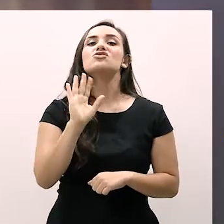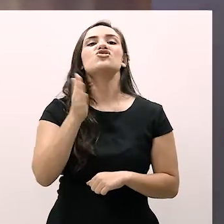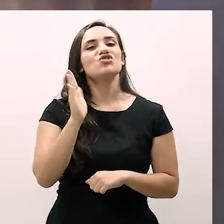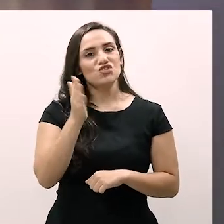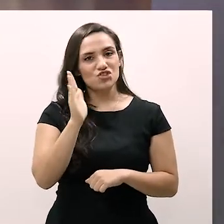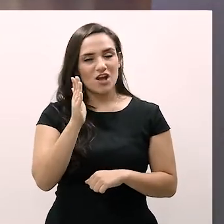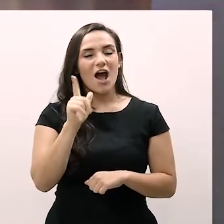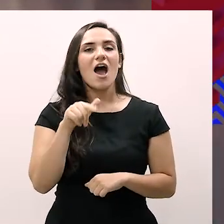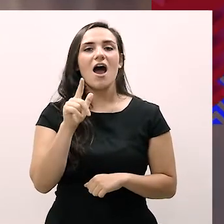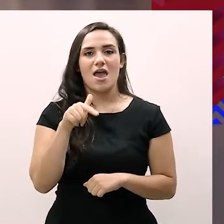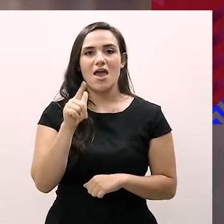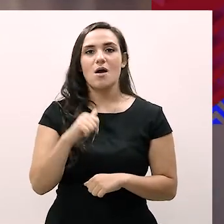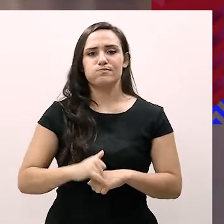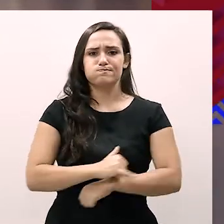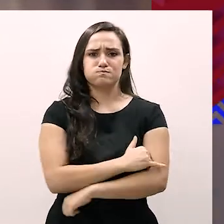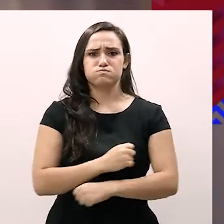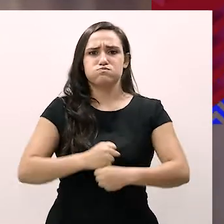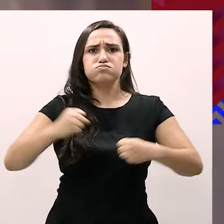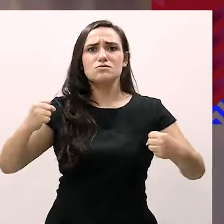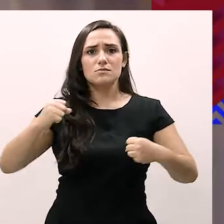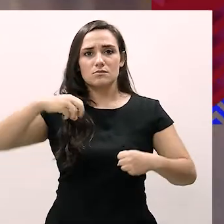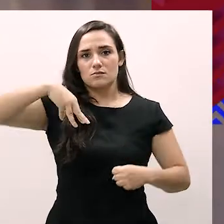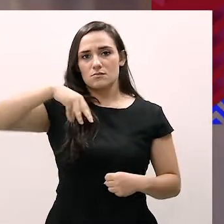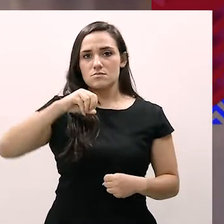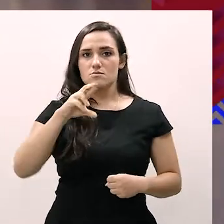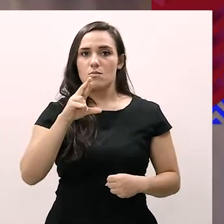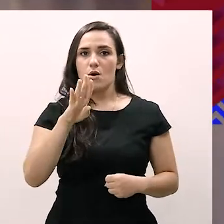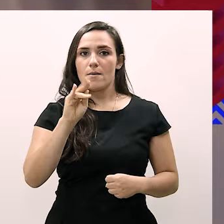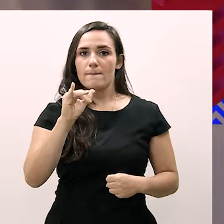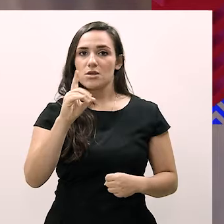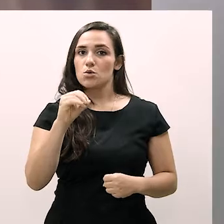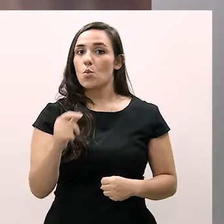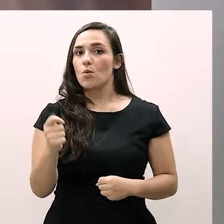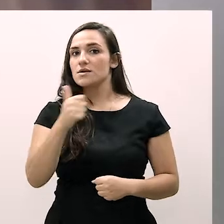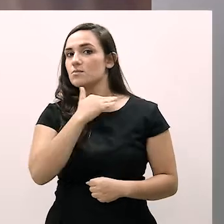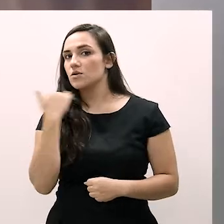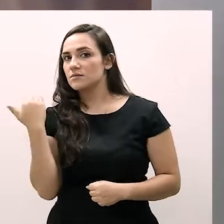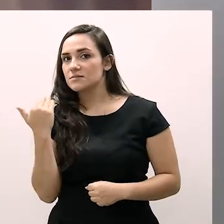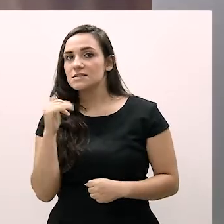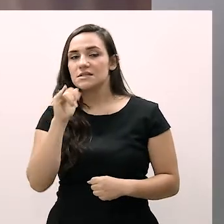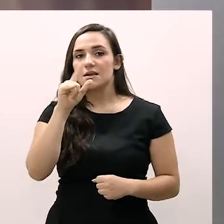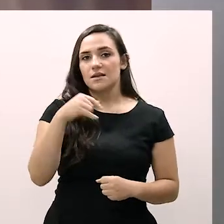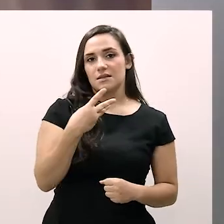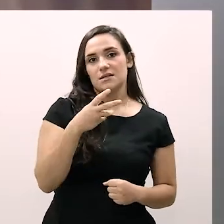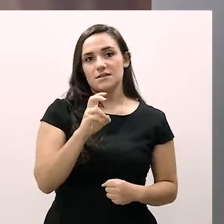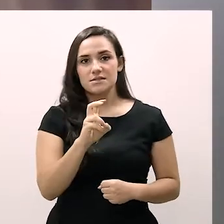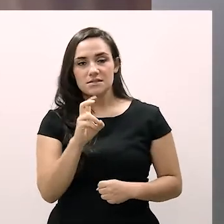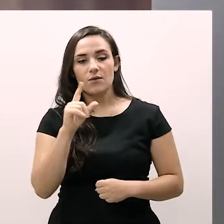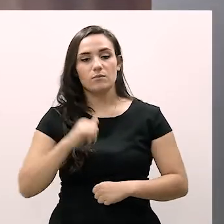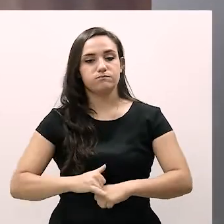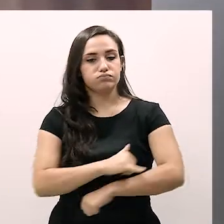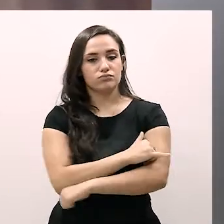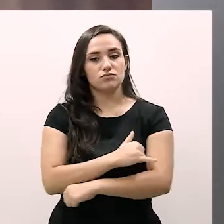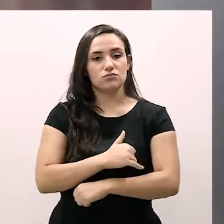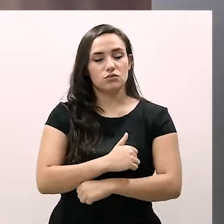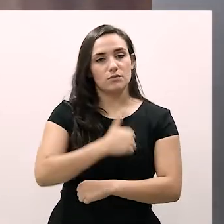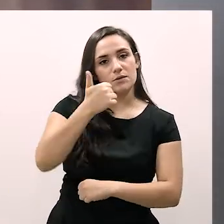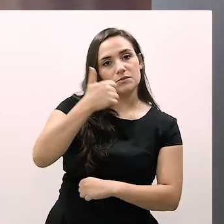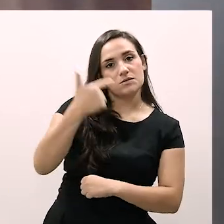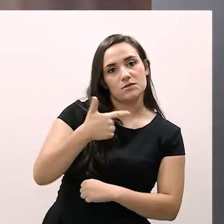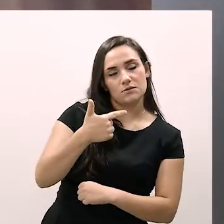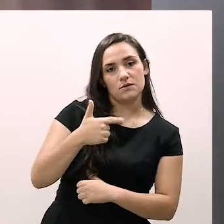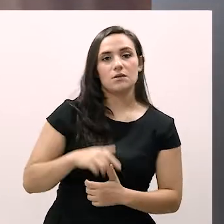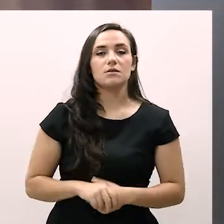35 mais doenças, ele se enquadra em obesidade grau 2 e também, pelas doenças, se enquadra na possibilidade de